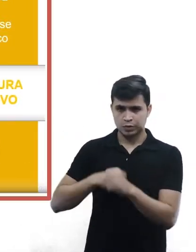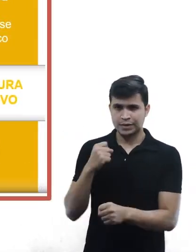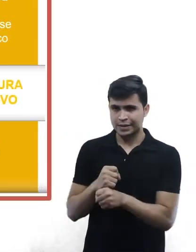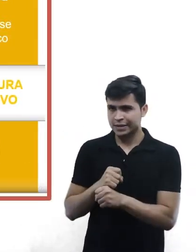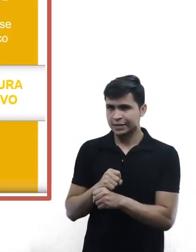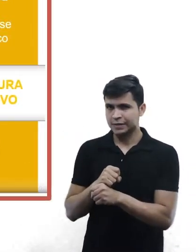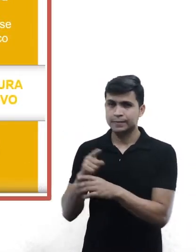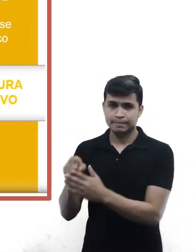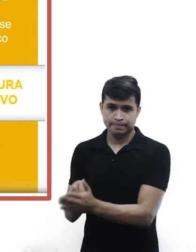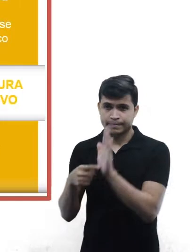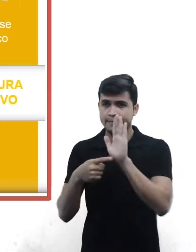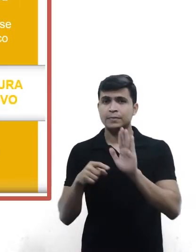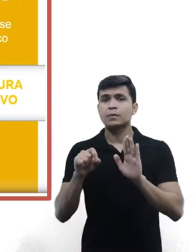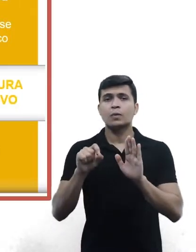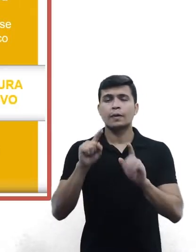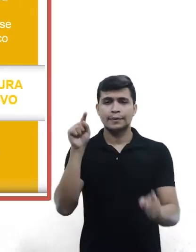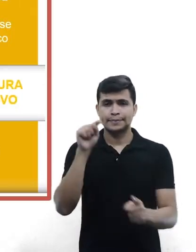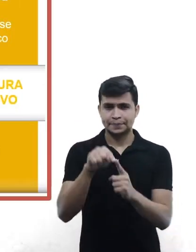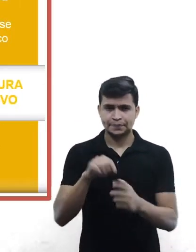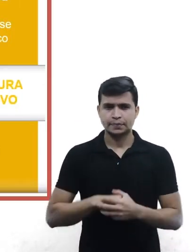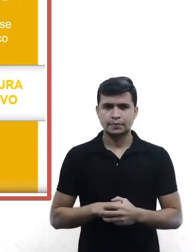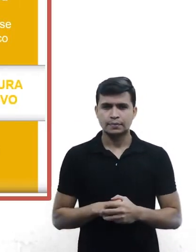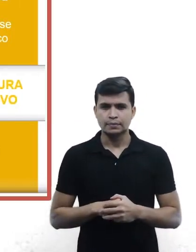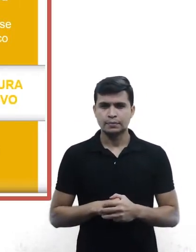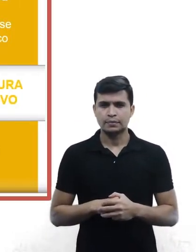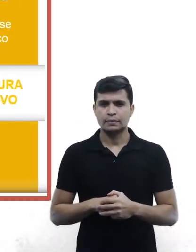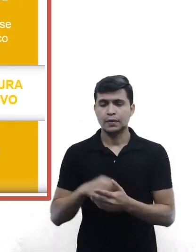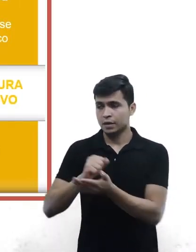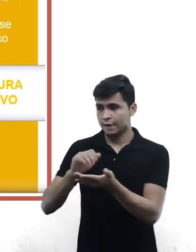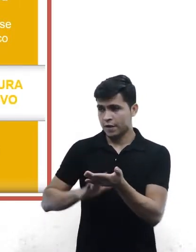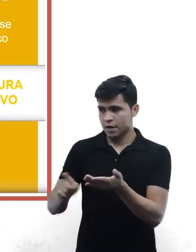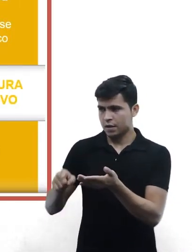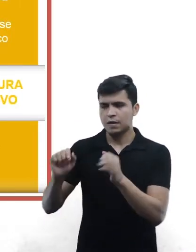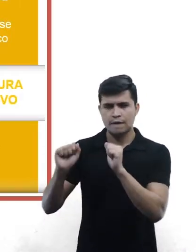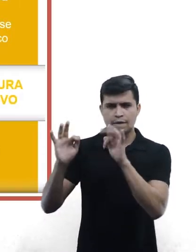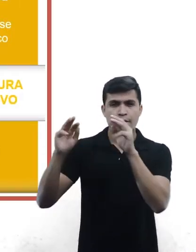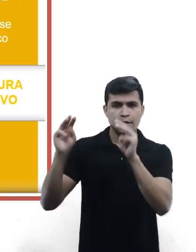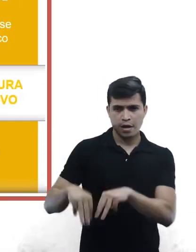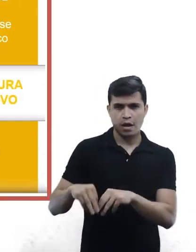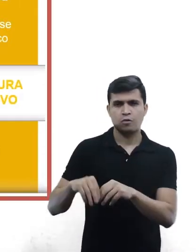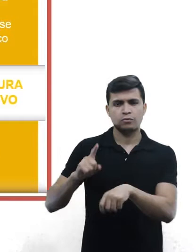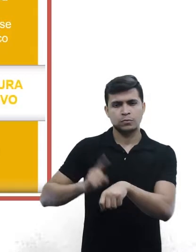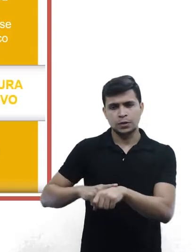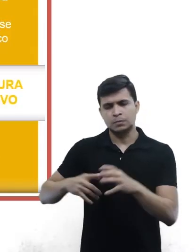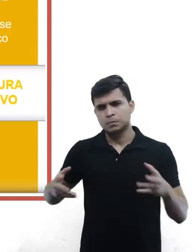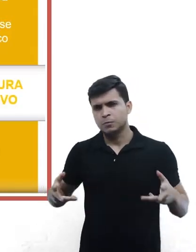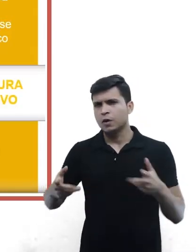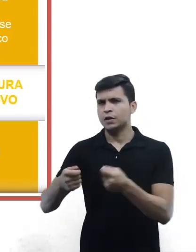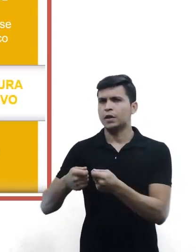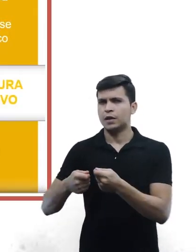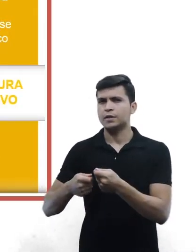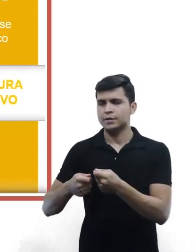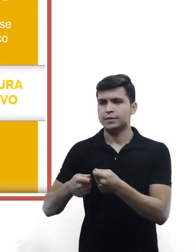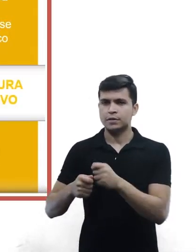ano, portanto, aponta para os seguintes objetivos: finalizar as tarefas que começa em tempo e com